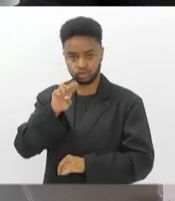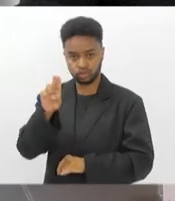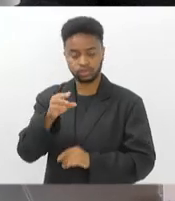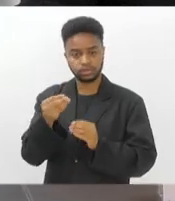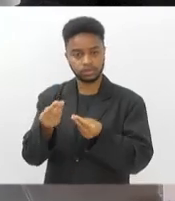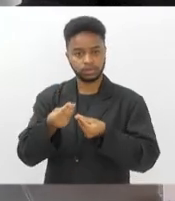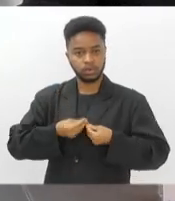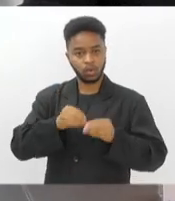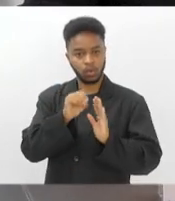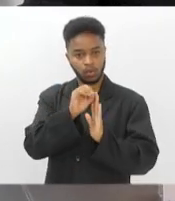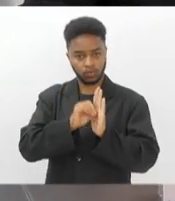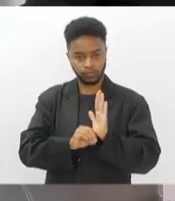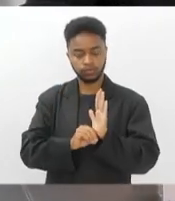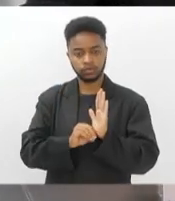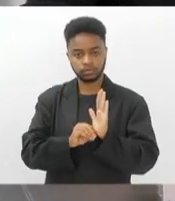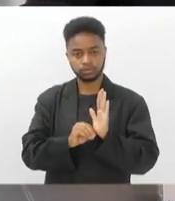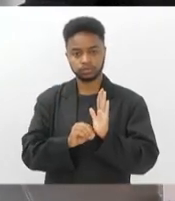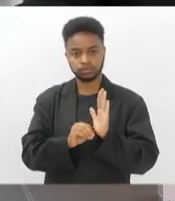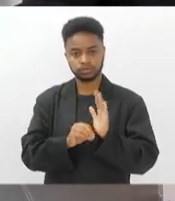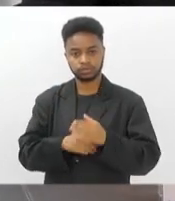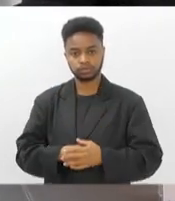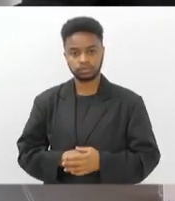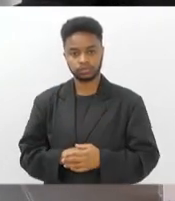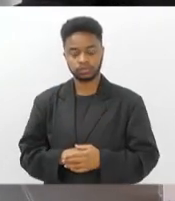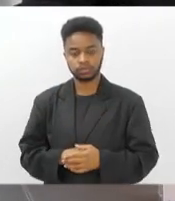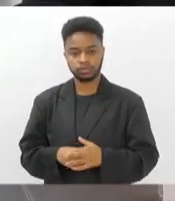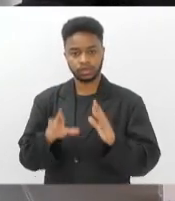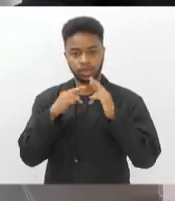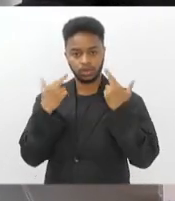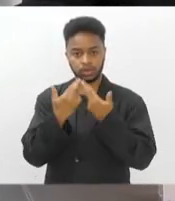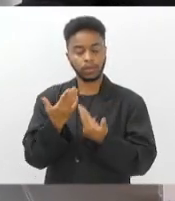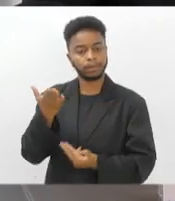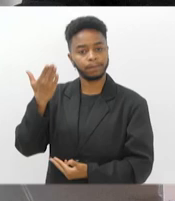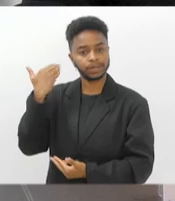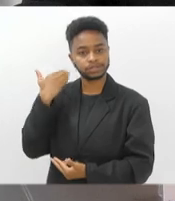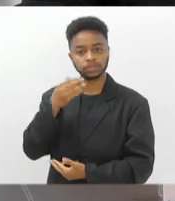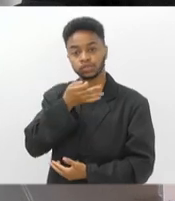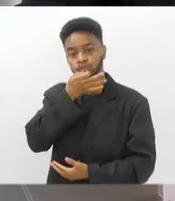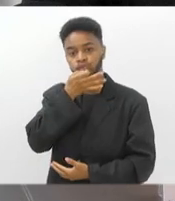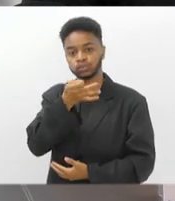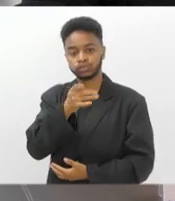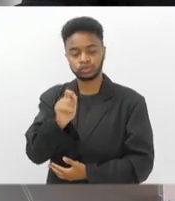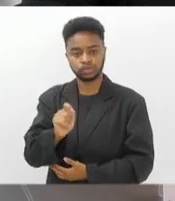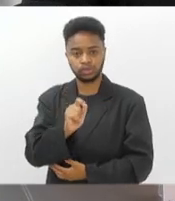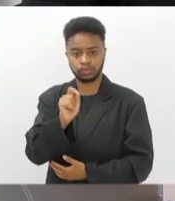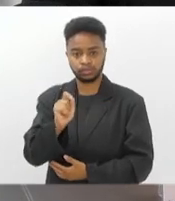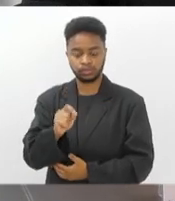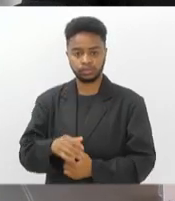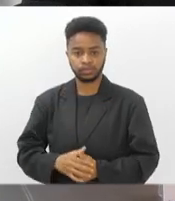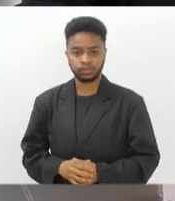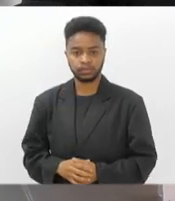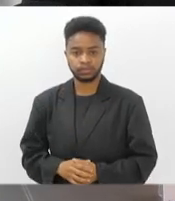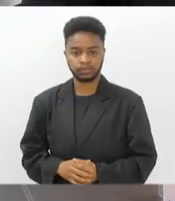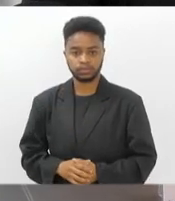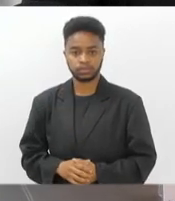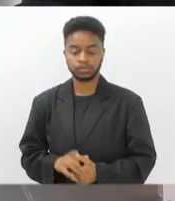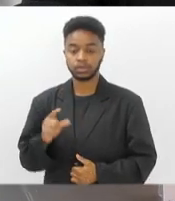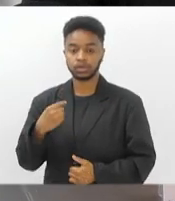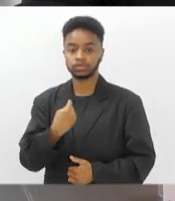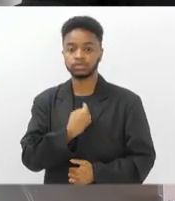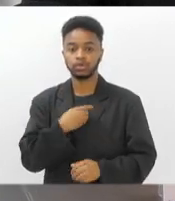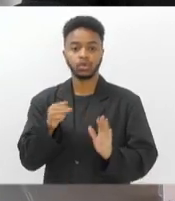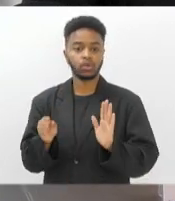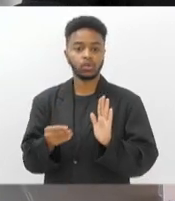gente na na na reunião passada sugerindo eh que nós também